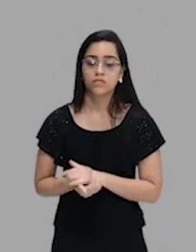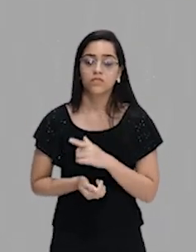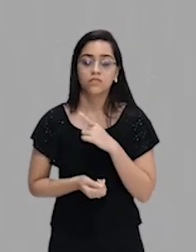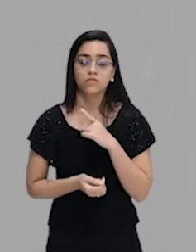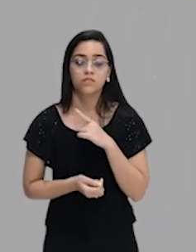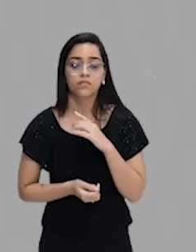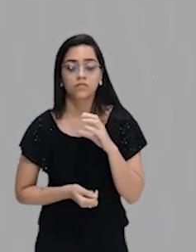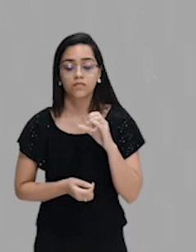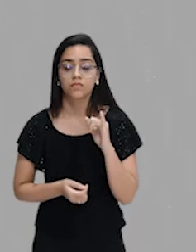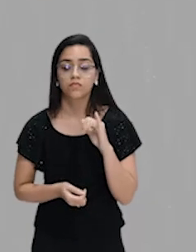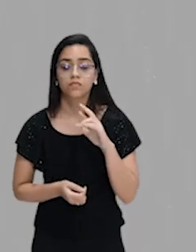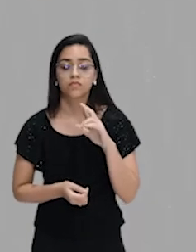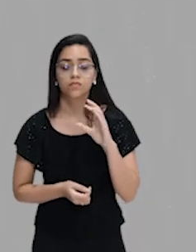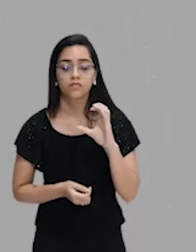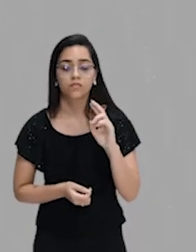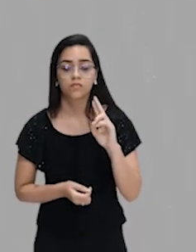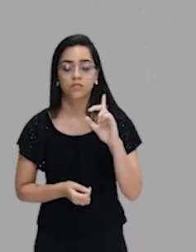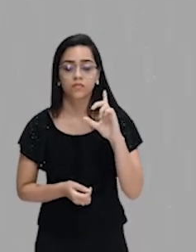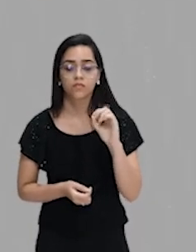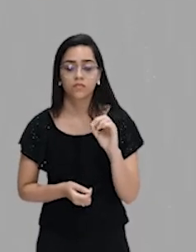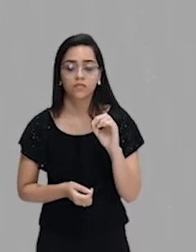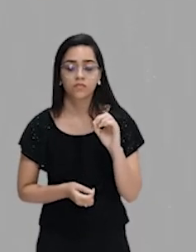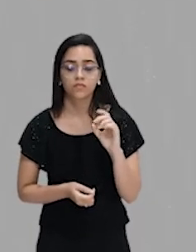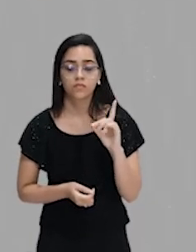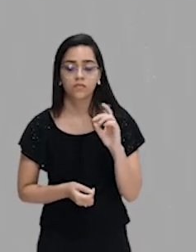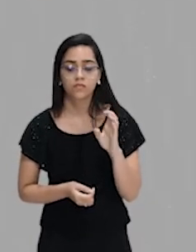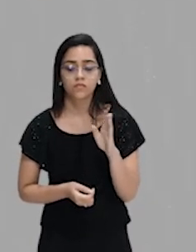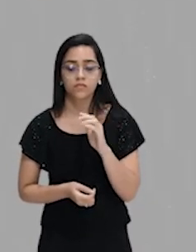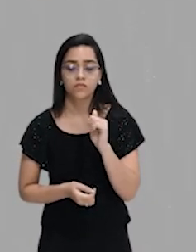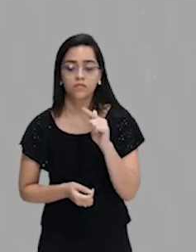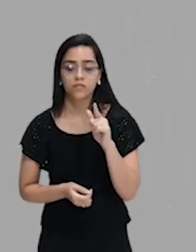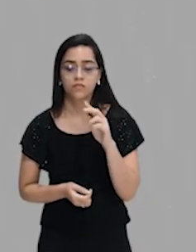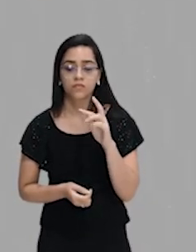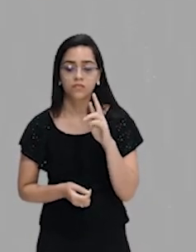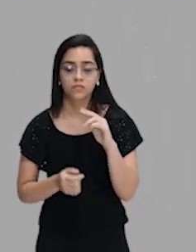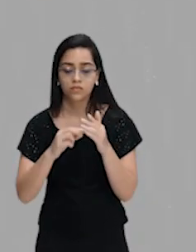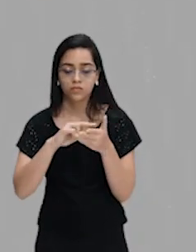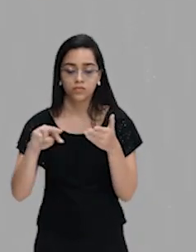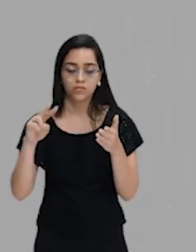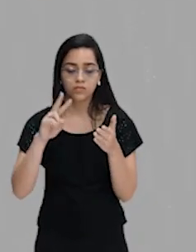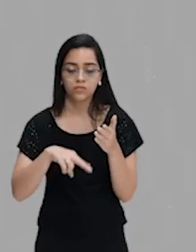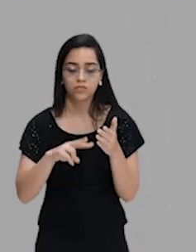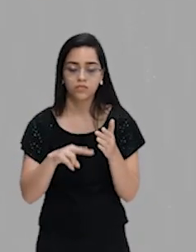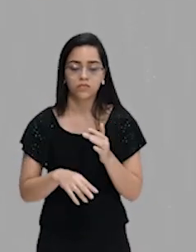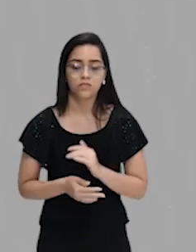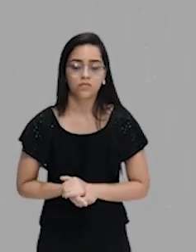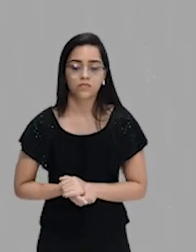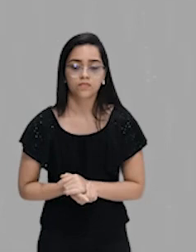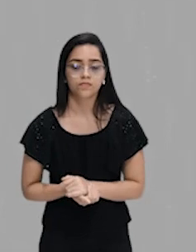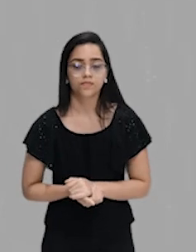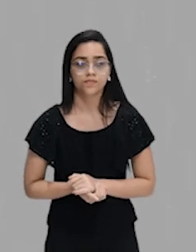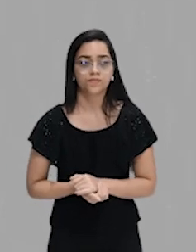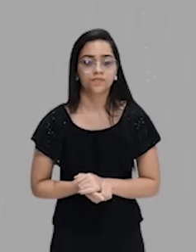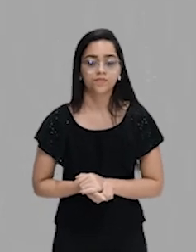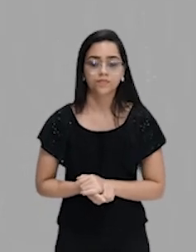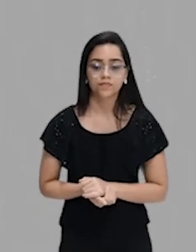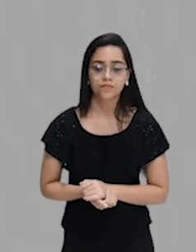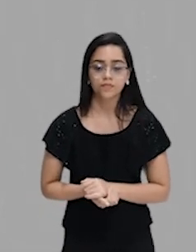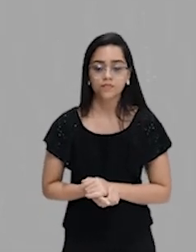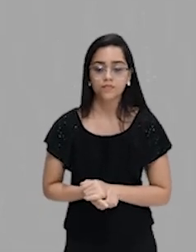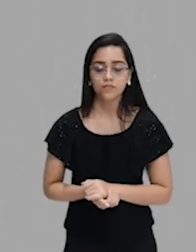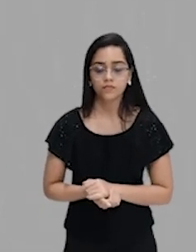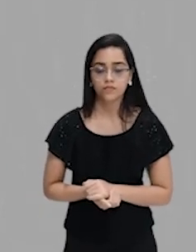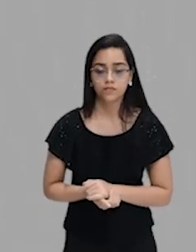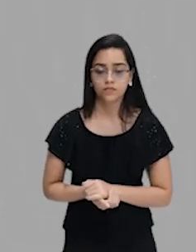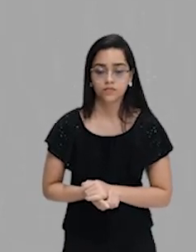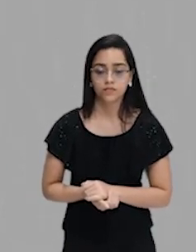altura é qualquer círculo da esfera celeste paralelo ao horizonte, certo?